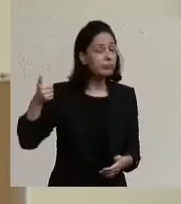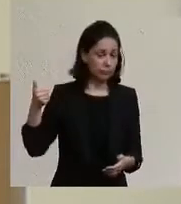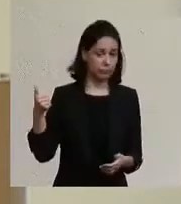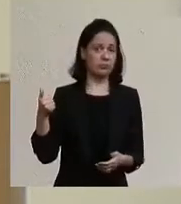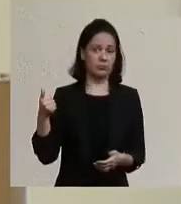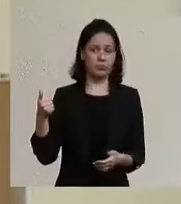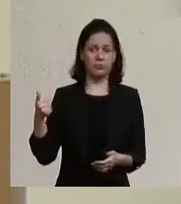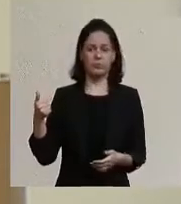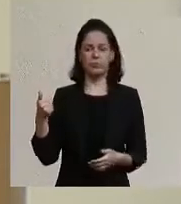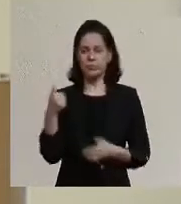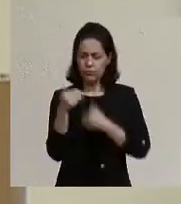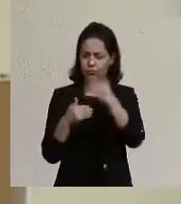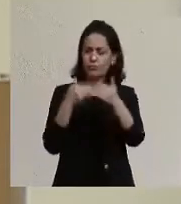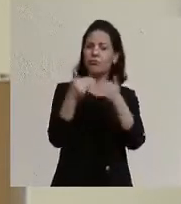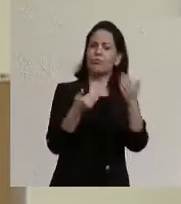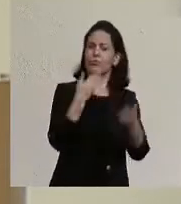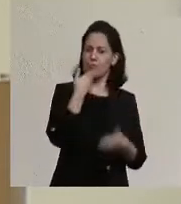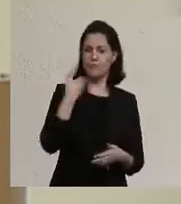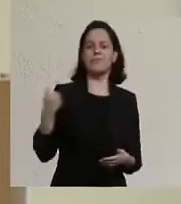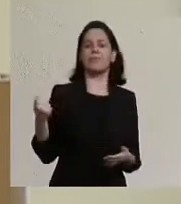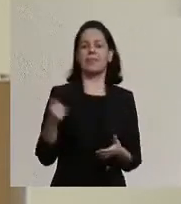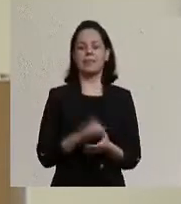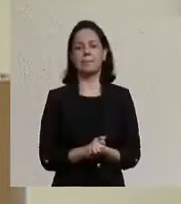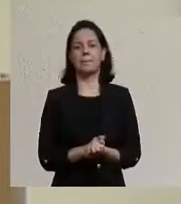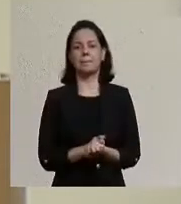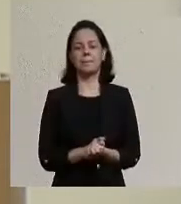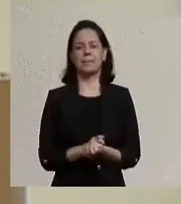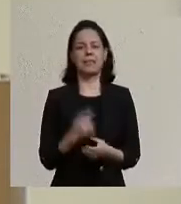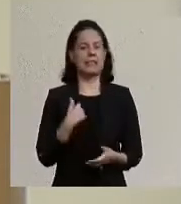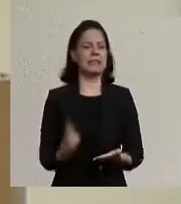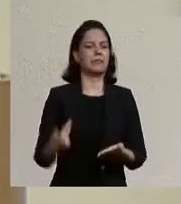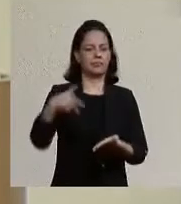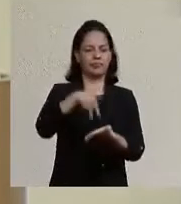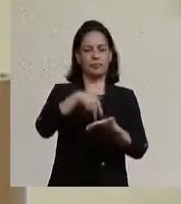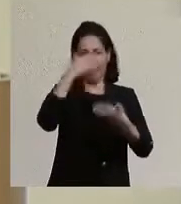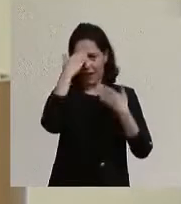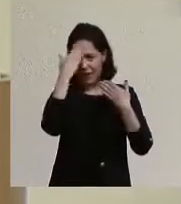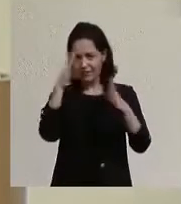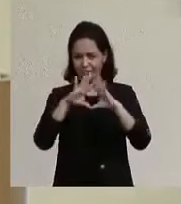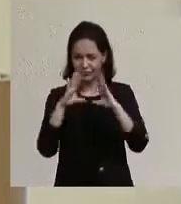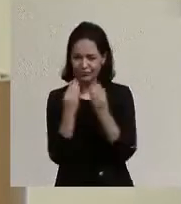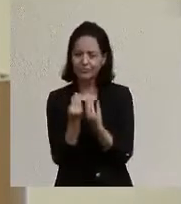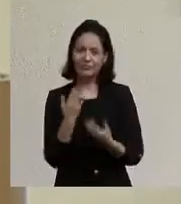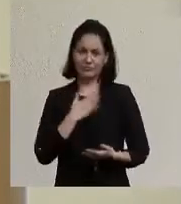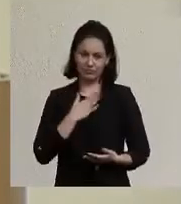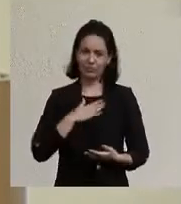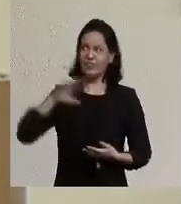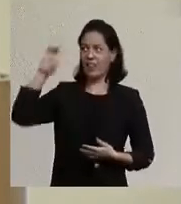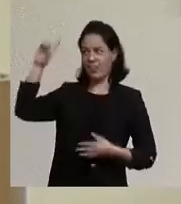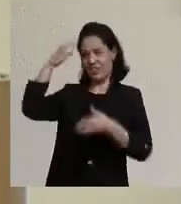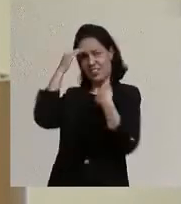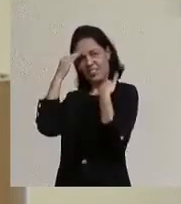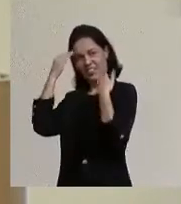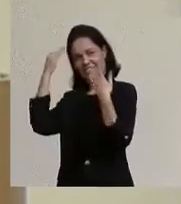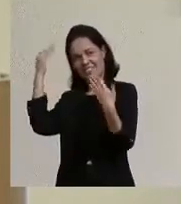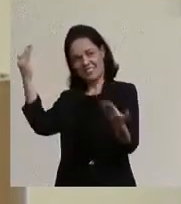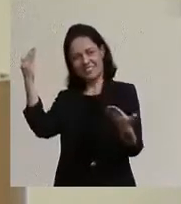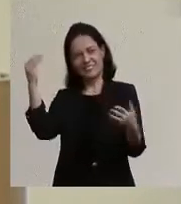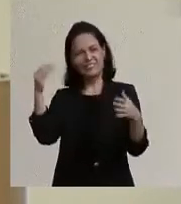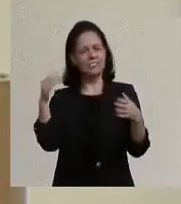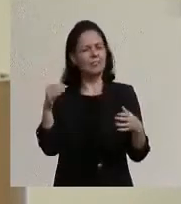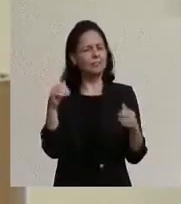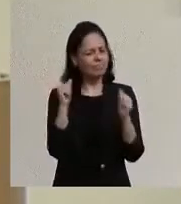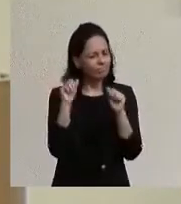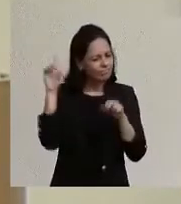fazer com que as coisas fluem como tem que fluir e eu também agradeço a minha família agradeço a Deus né por estar